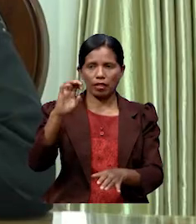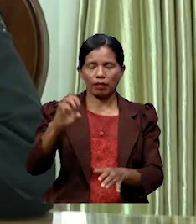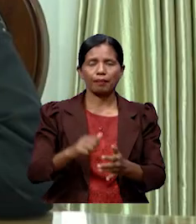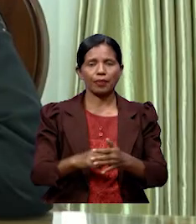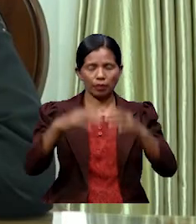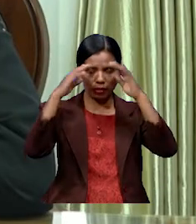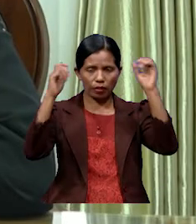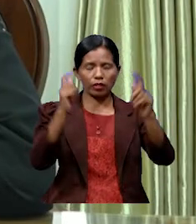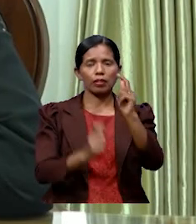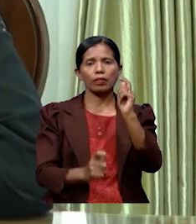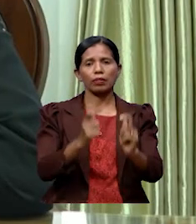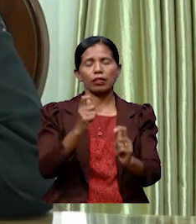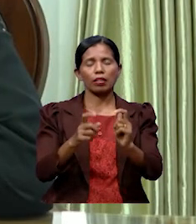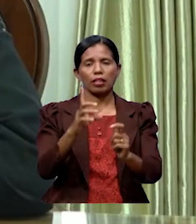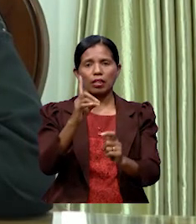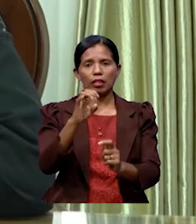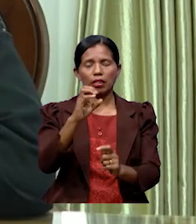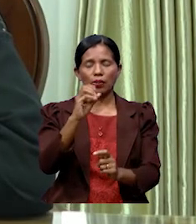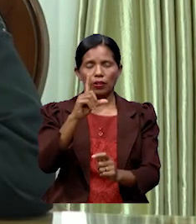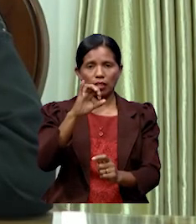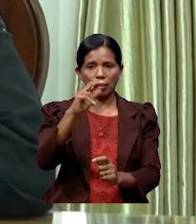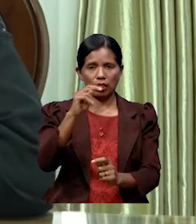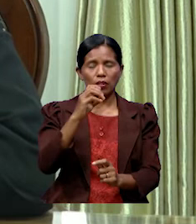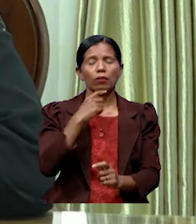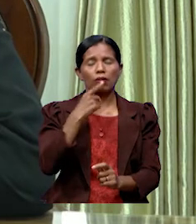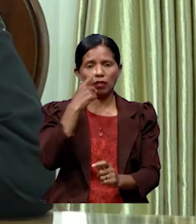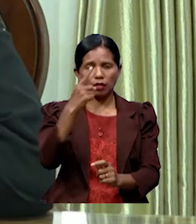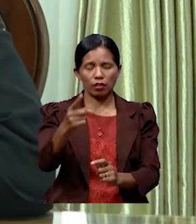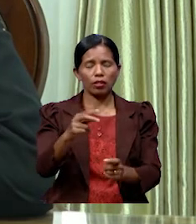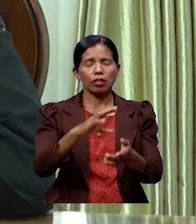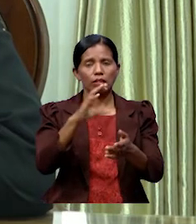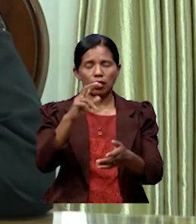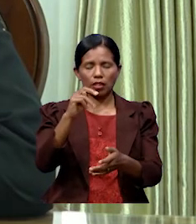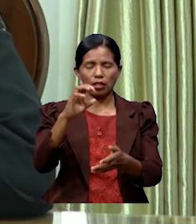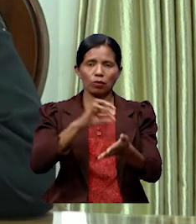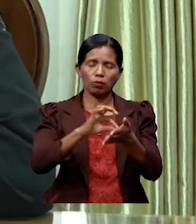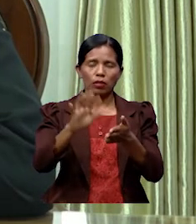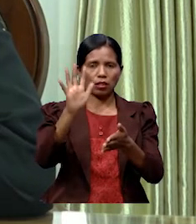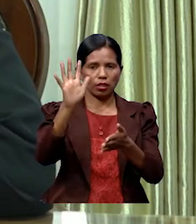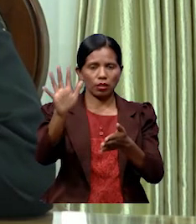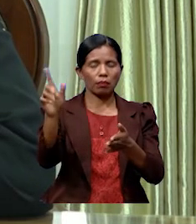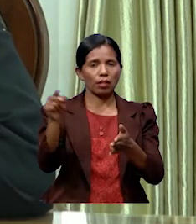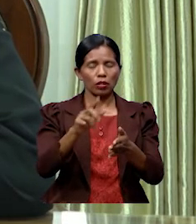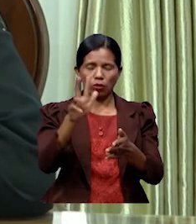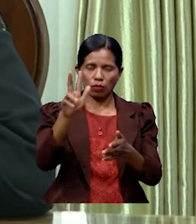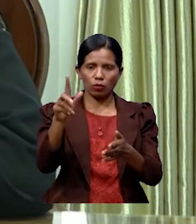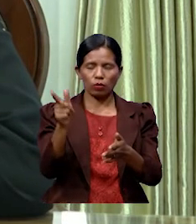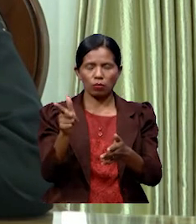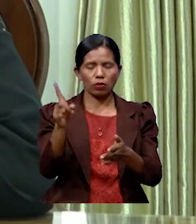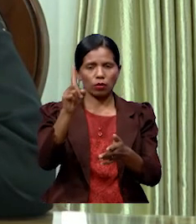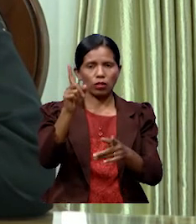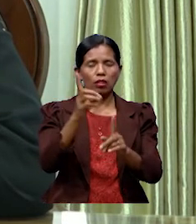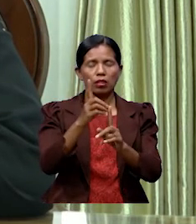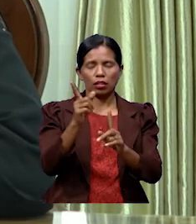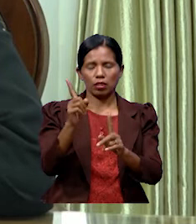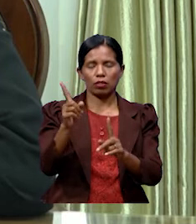Tribunal Recurso de Olino dos Santos Ateden, deliberação CNE número 5, barra Tolu, barra Rinrua Ronu Resin Rua, Lorong Ida Fulan